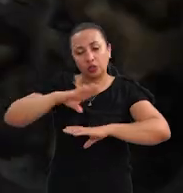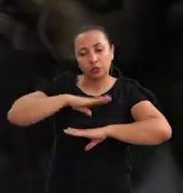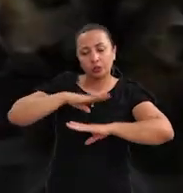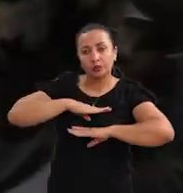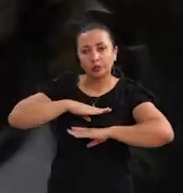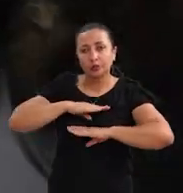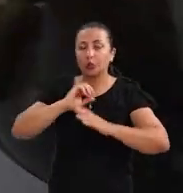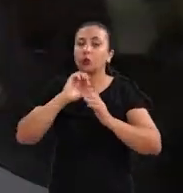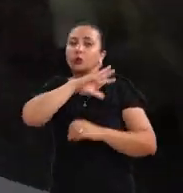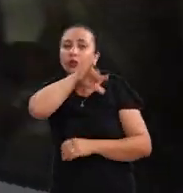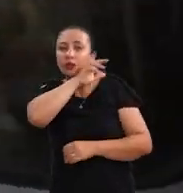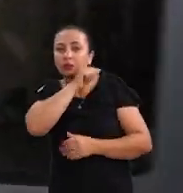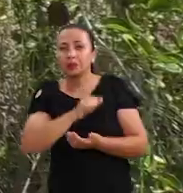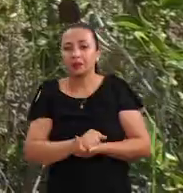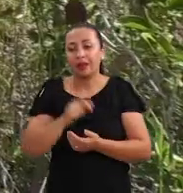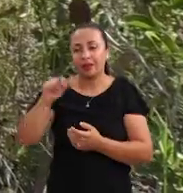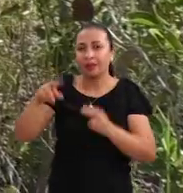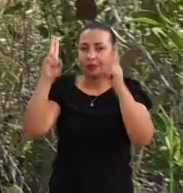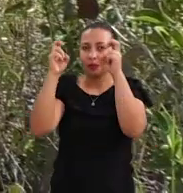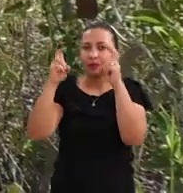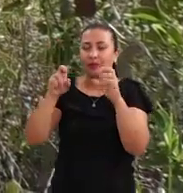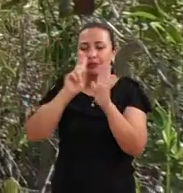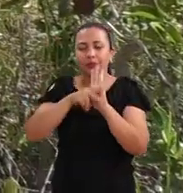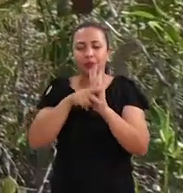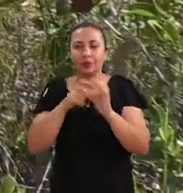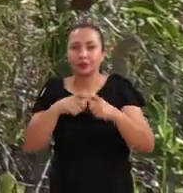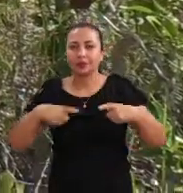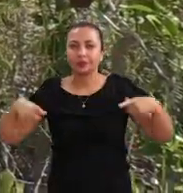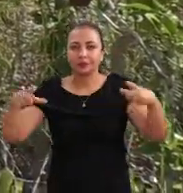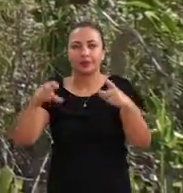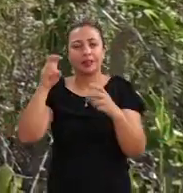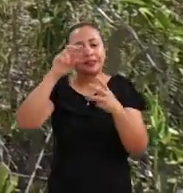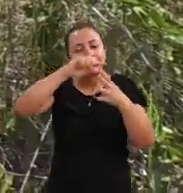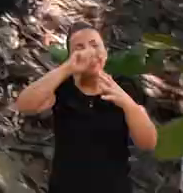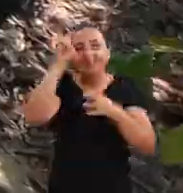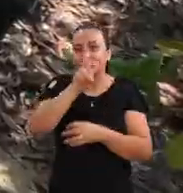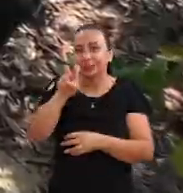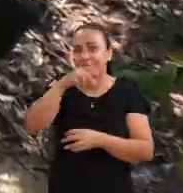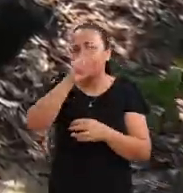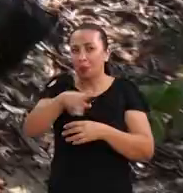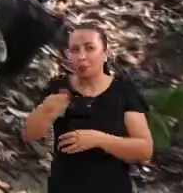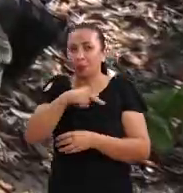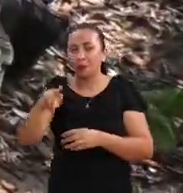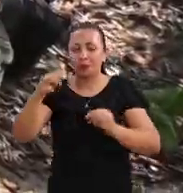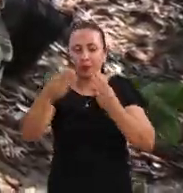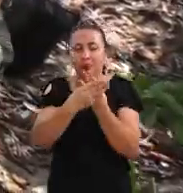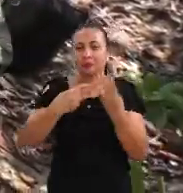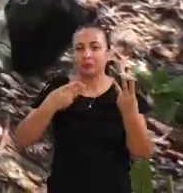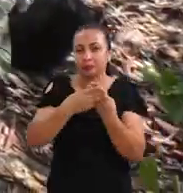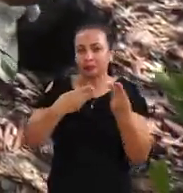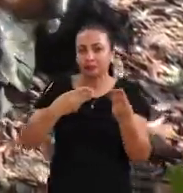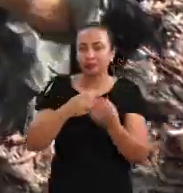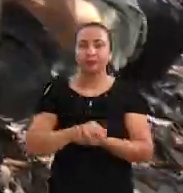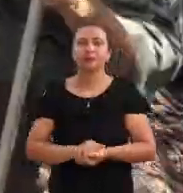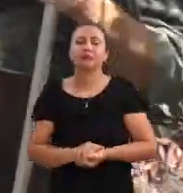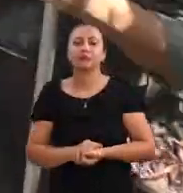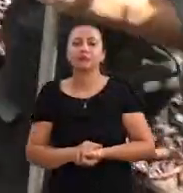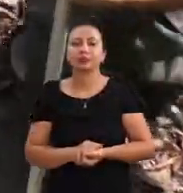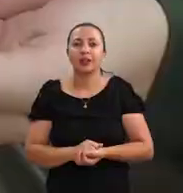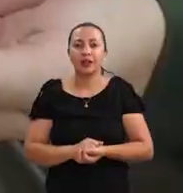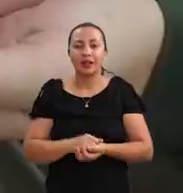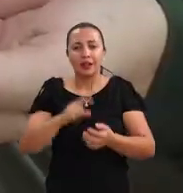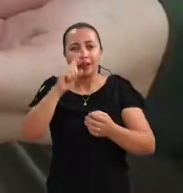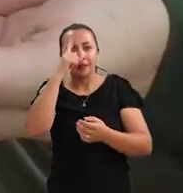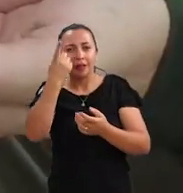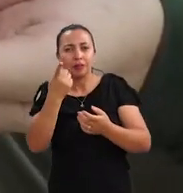e comportamento das espécies. Este é o tema do projeto de extensão de 5 professores de biologia da Universidade Federal da